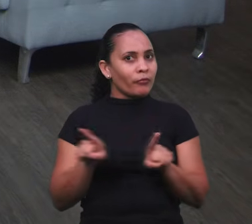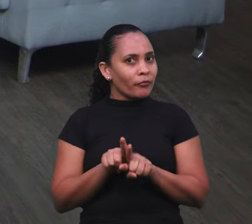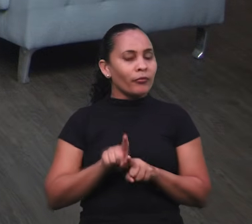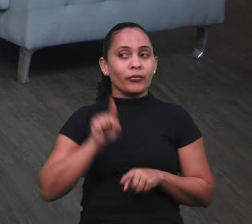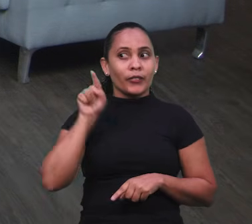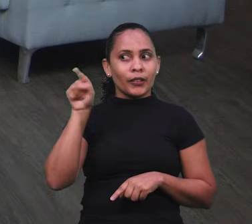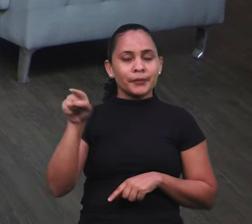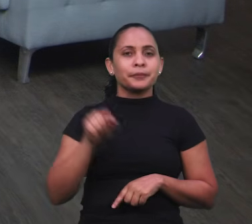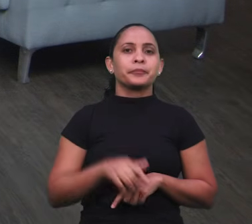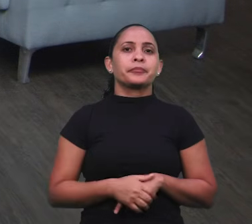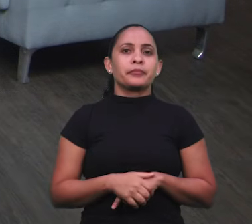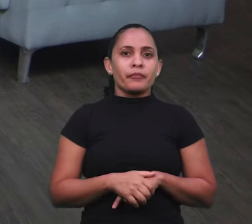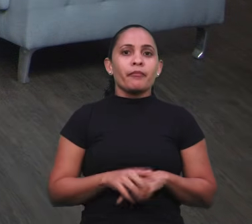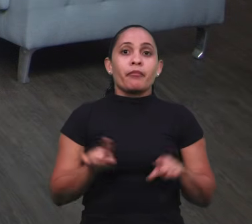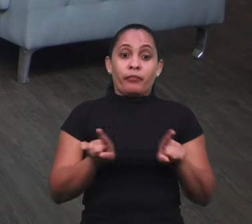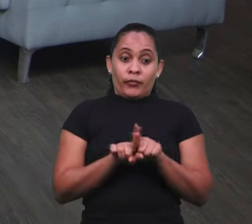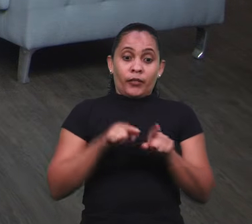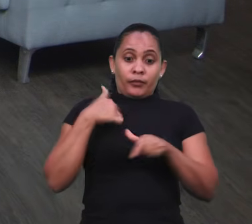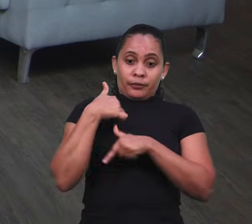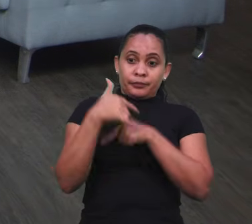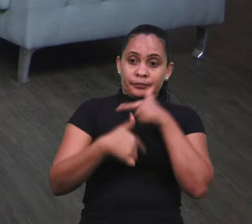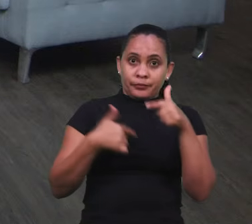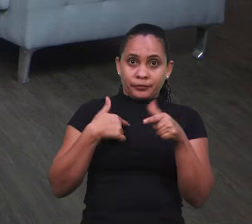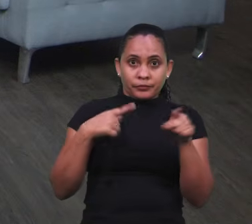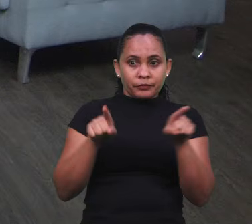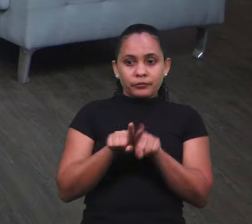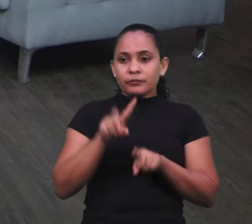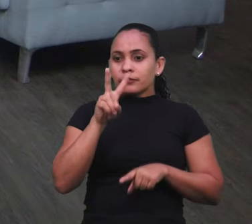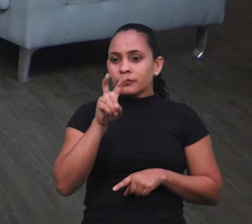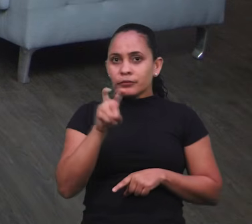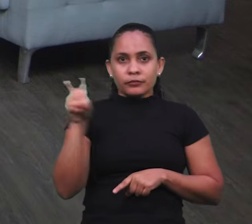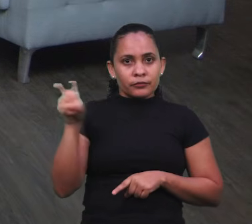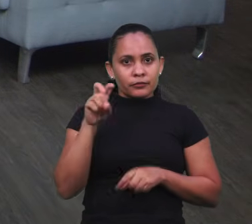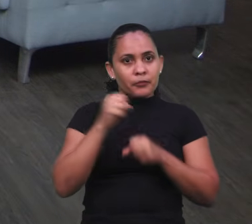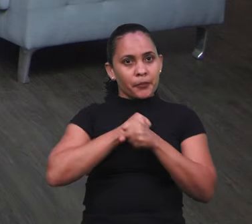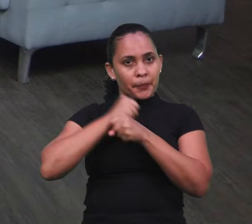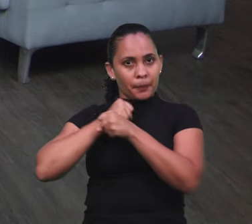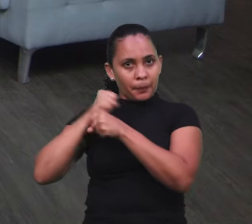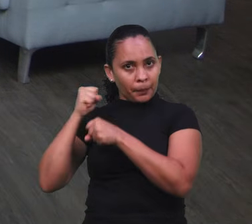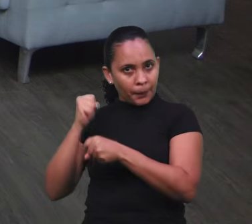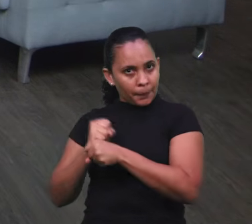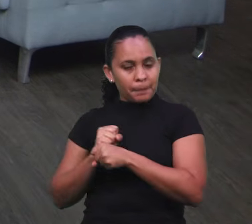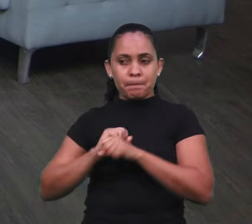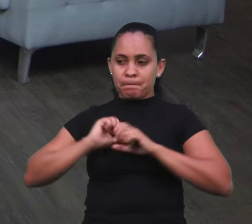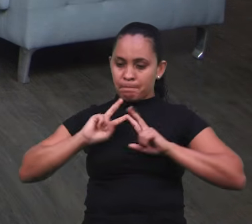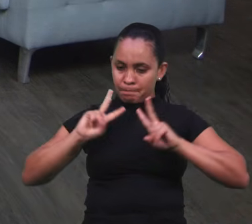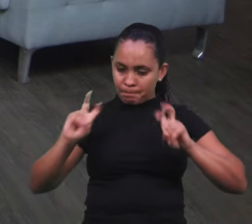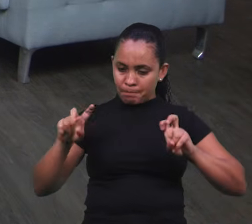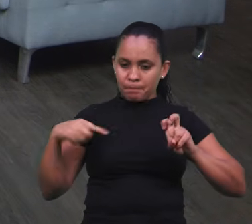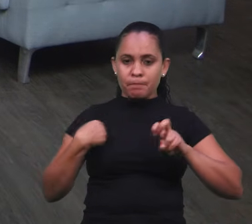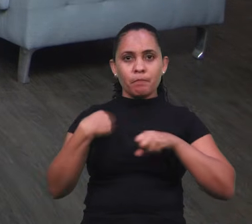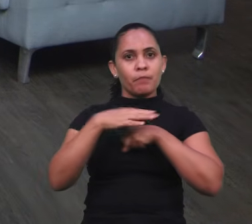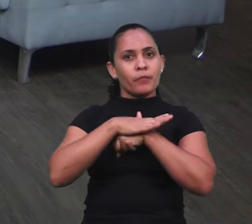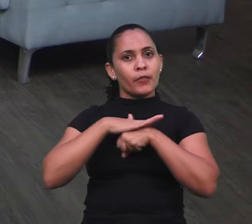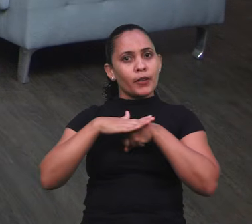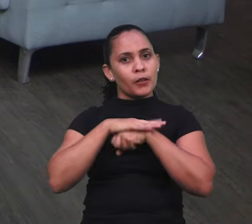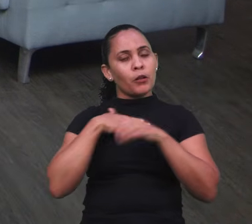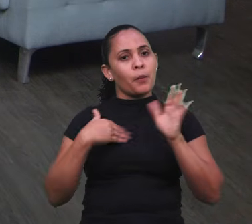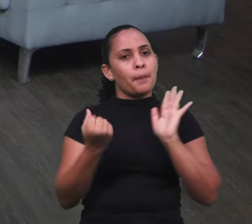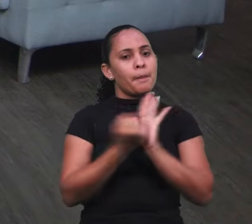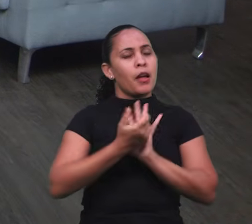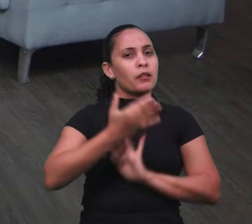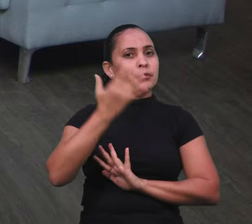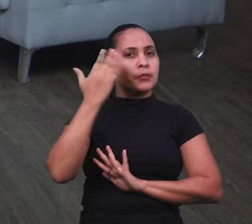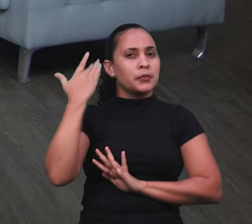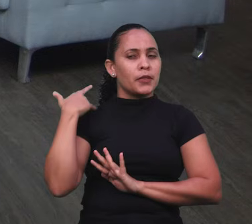E pelo tempo que a nossa irmã Leida está realizando a obra de Deus, aproximadamente 55 anos, este assunto que nós conversamos